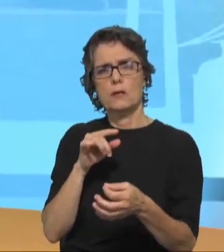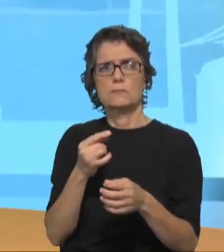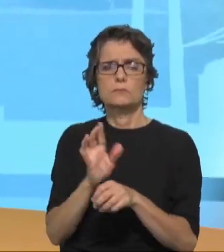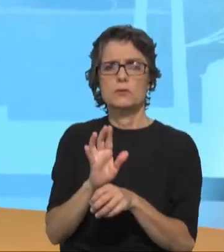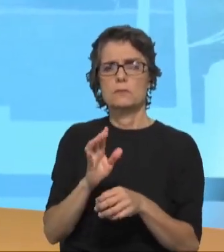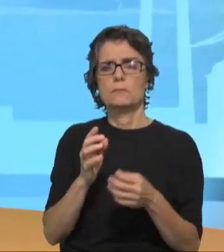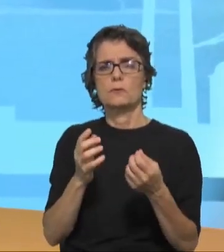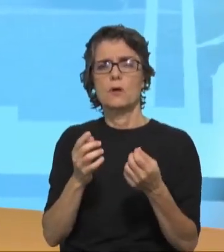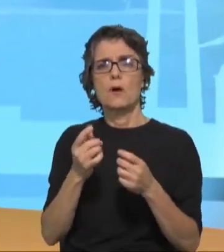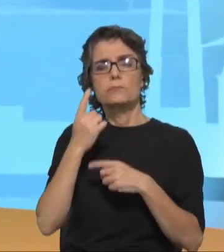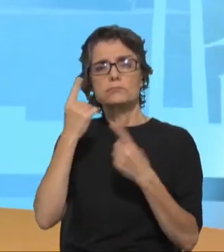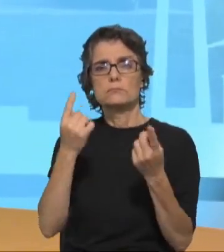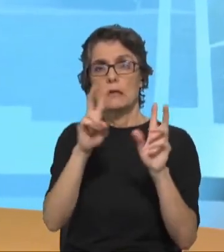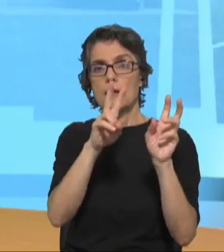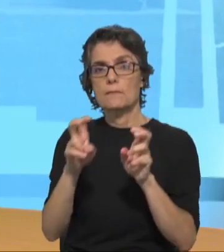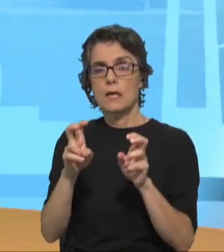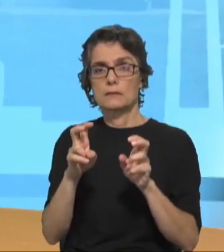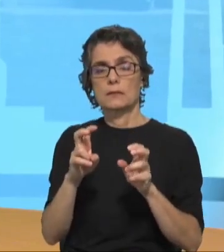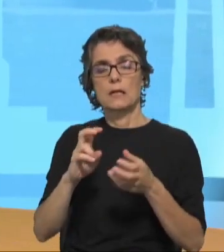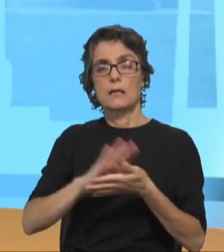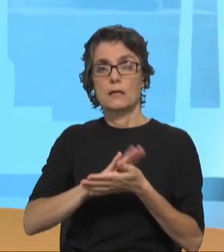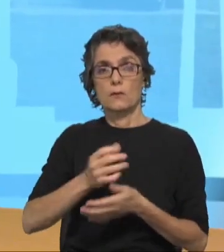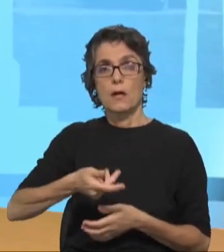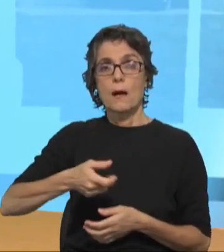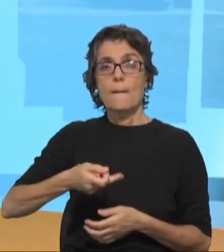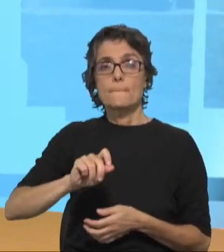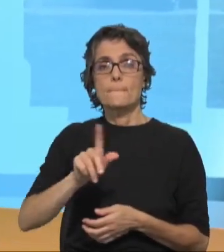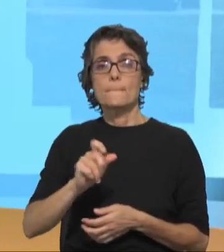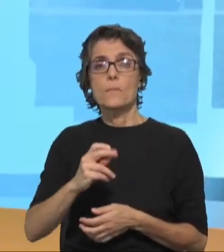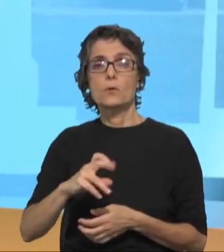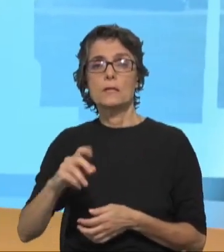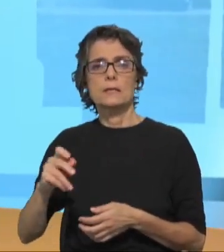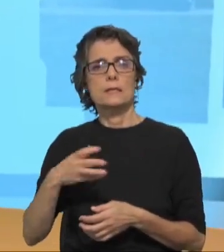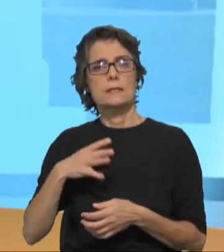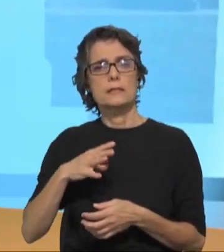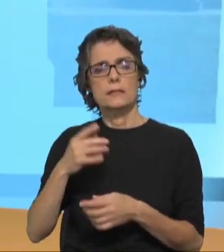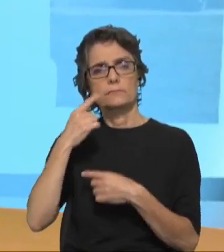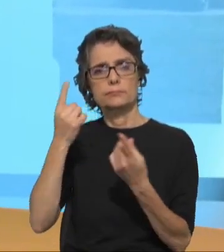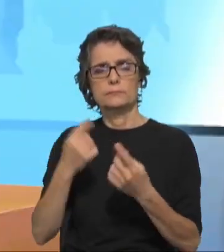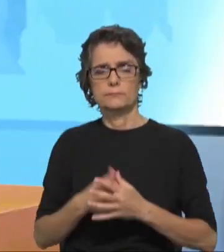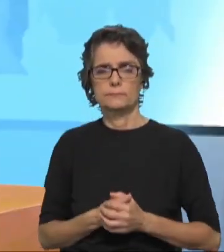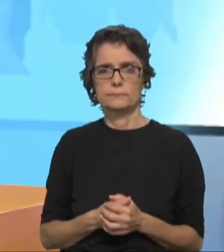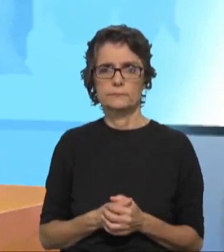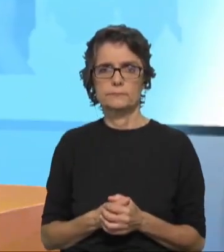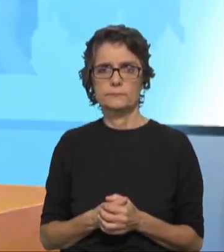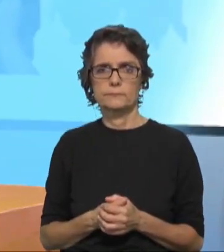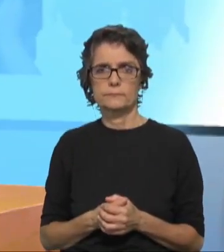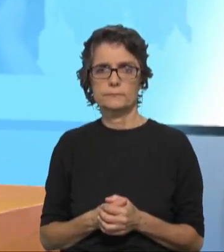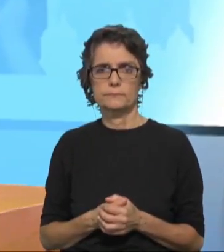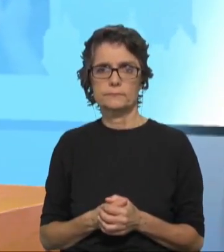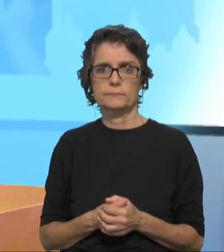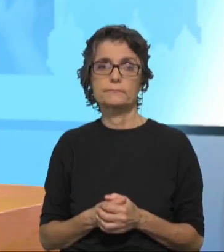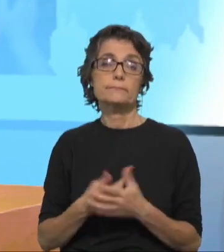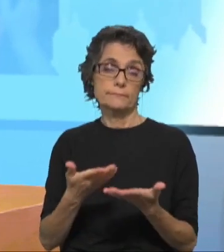exemplo, a apresentar aquilo que são temas que a Paulinas Editora quer publicar e quer trazer à opinião pública? Sim, esta é a